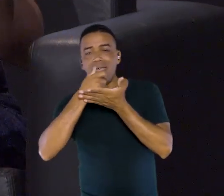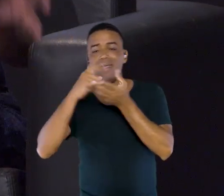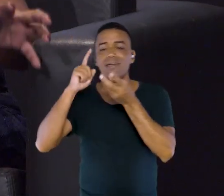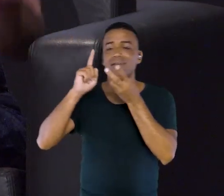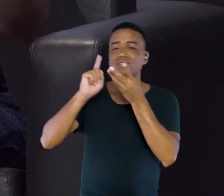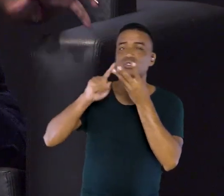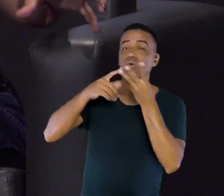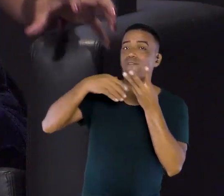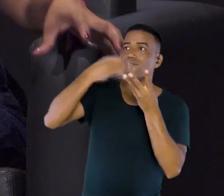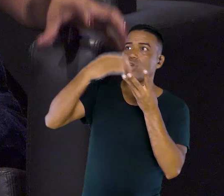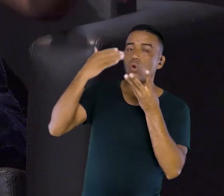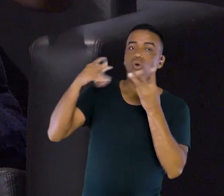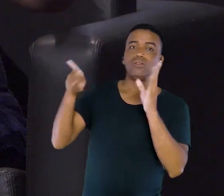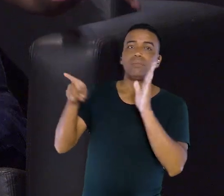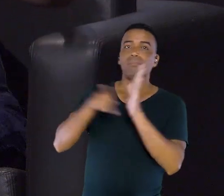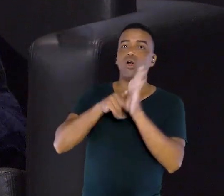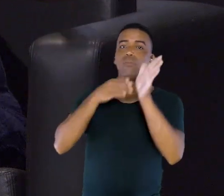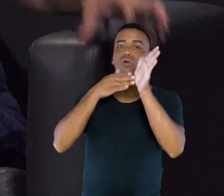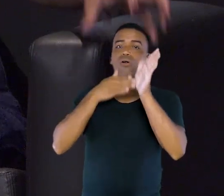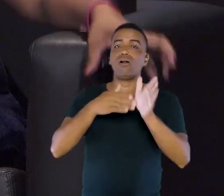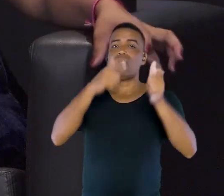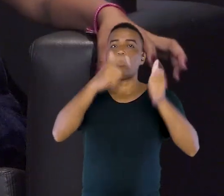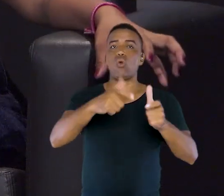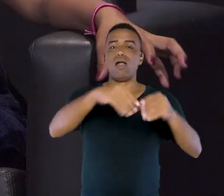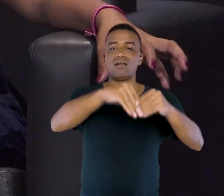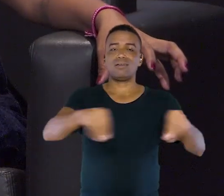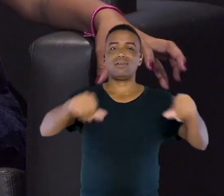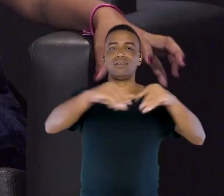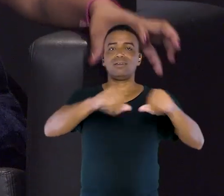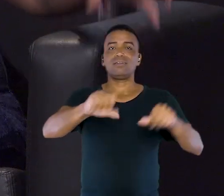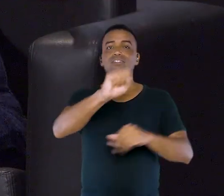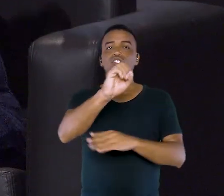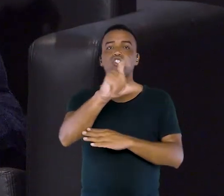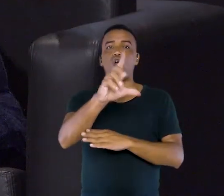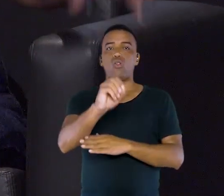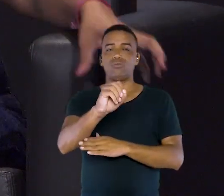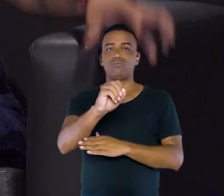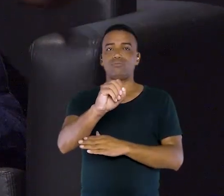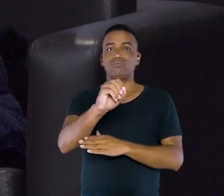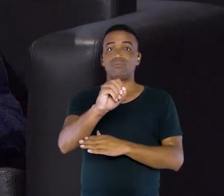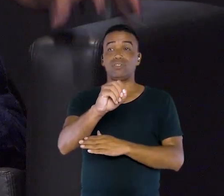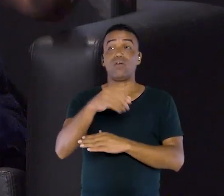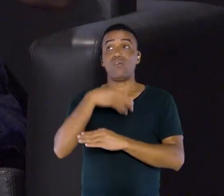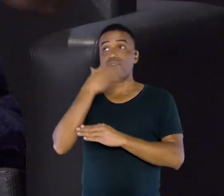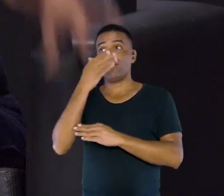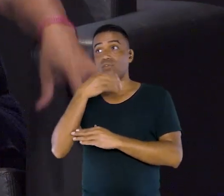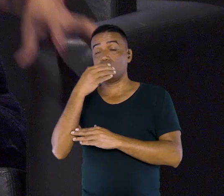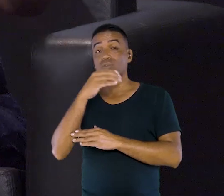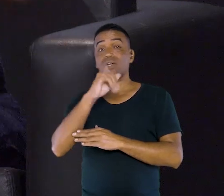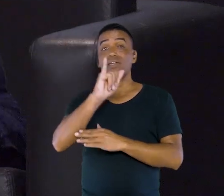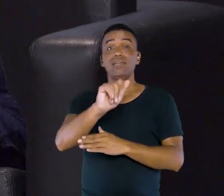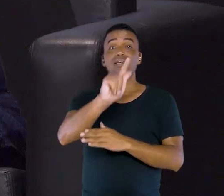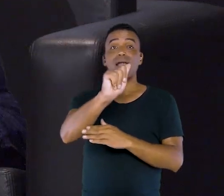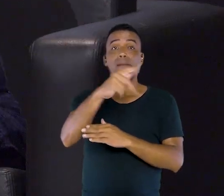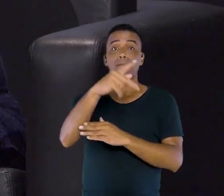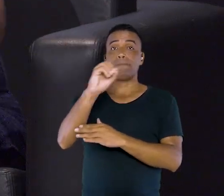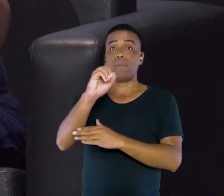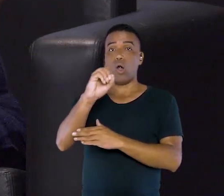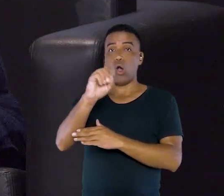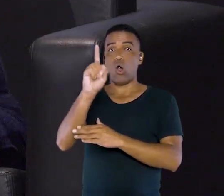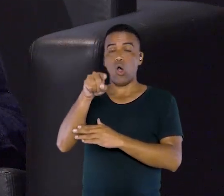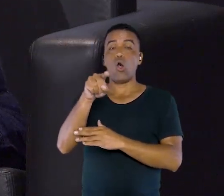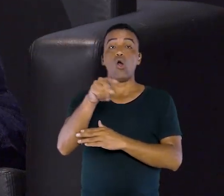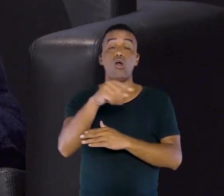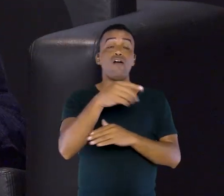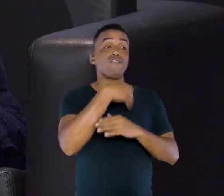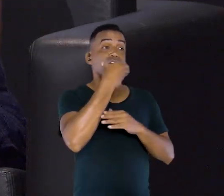ela está destinado para ficar naquele solo. De igapó são frutas de igapó, de terra firme